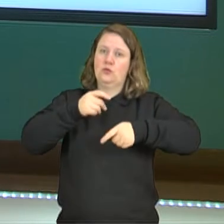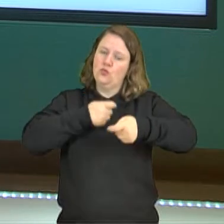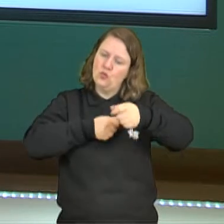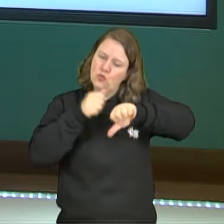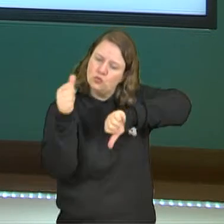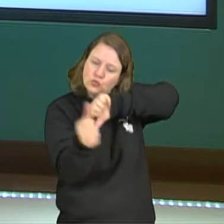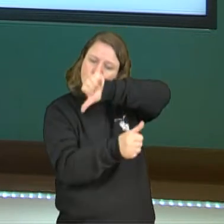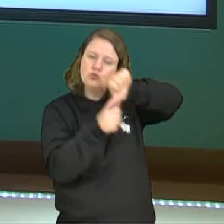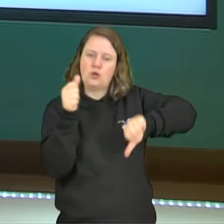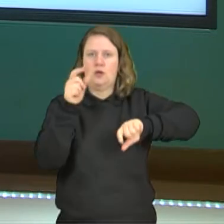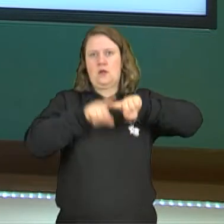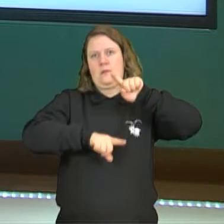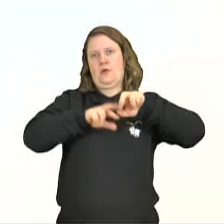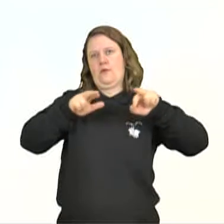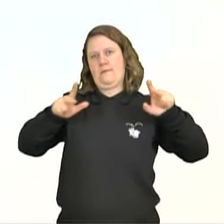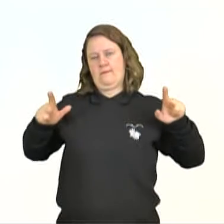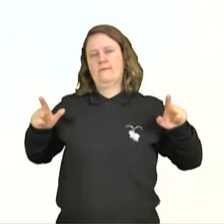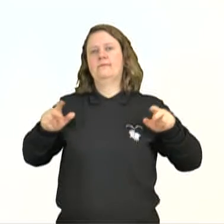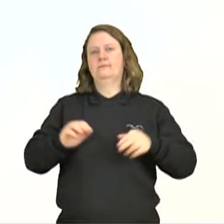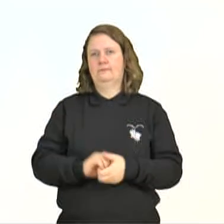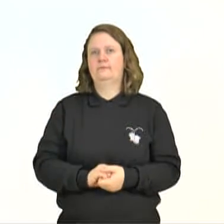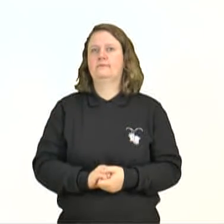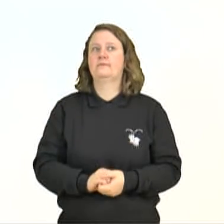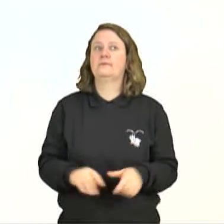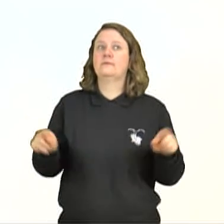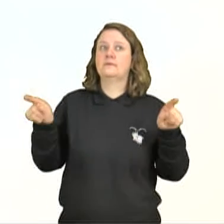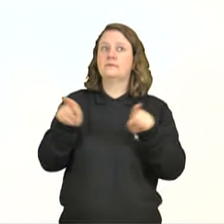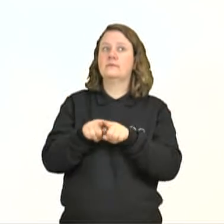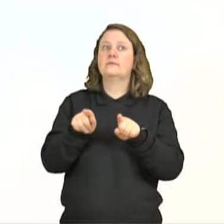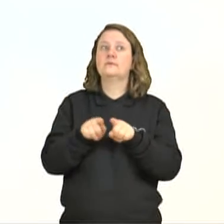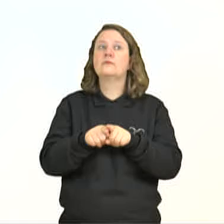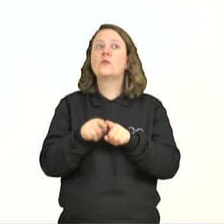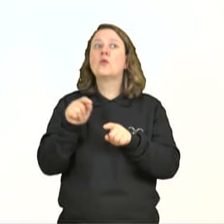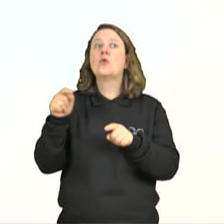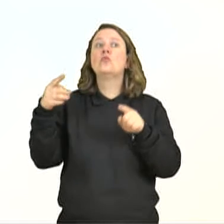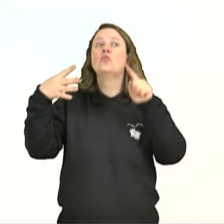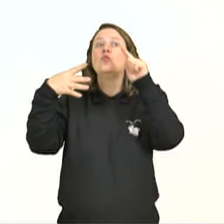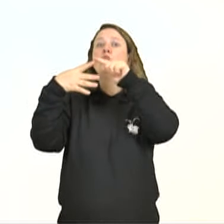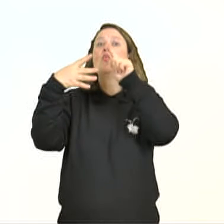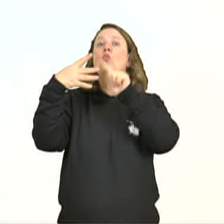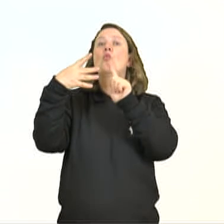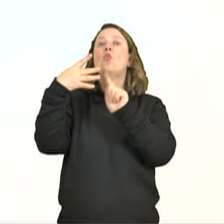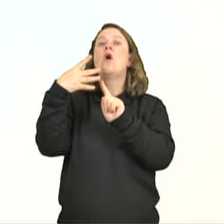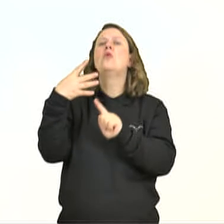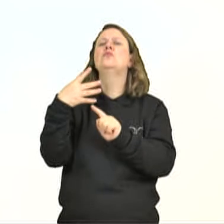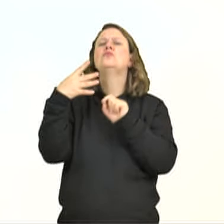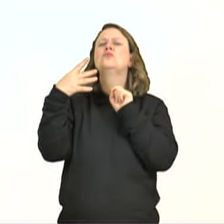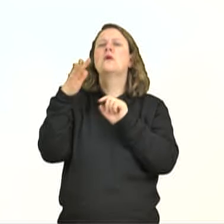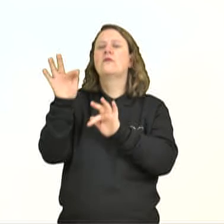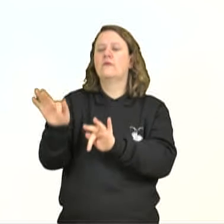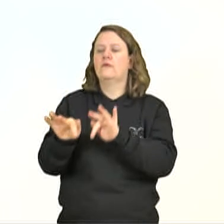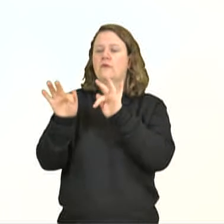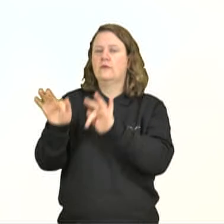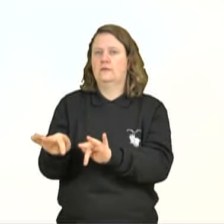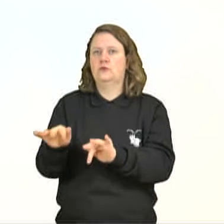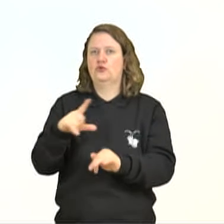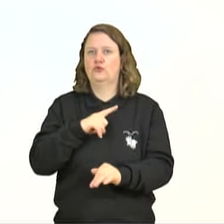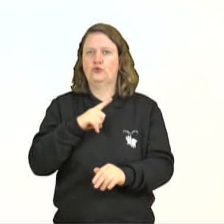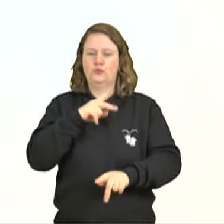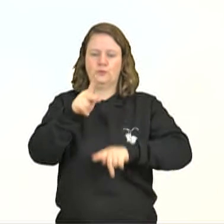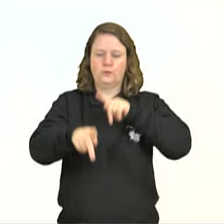gente já acabou de ver aqui, né? E as partes de um feudo, né? Então aí por volta do ano 1000, a maioria dos